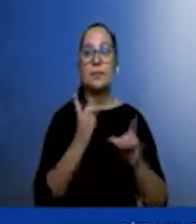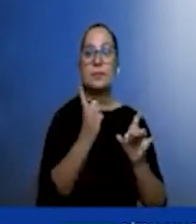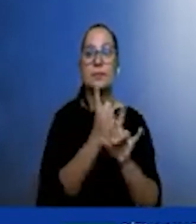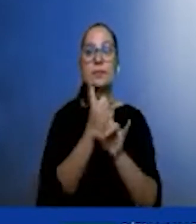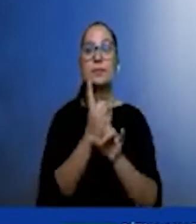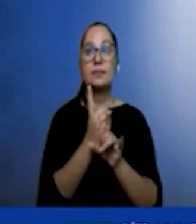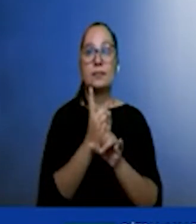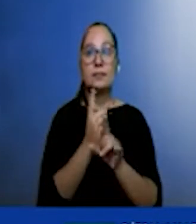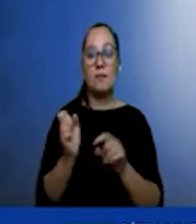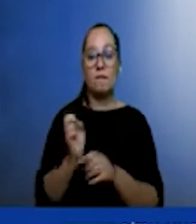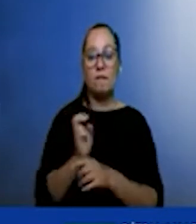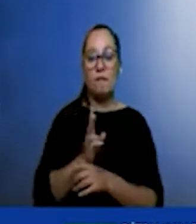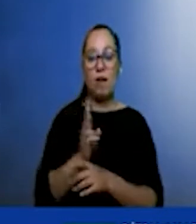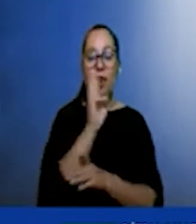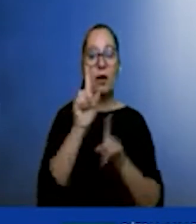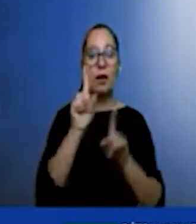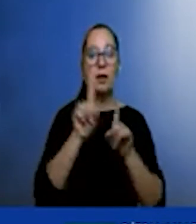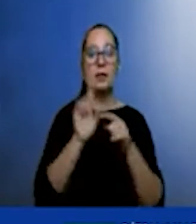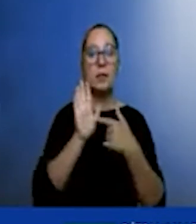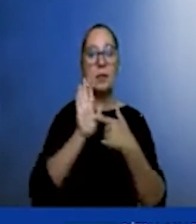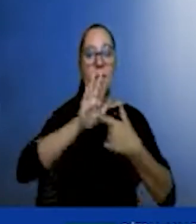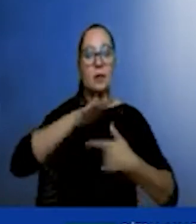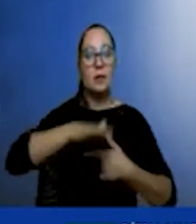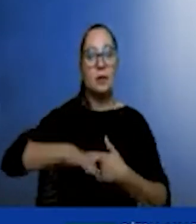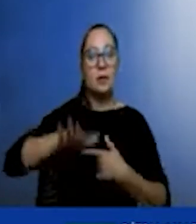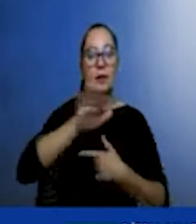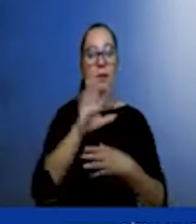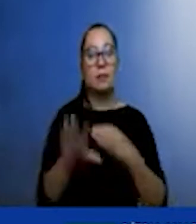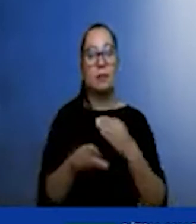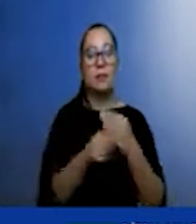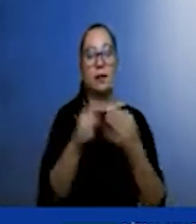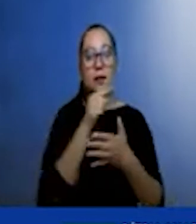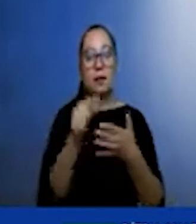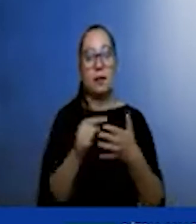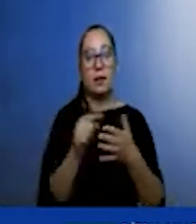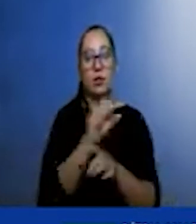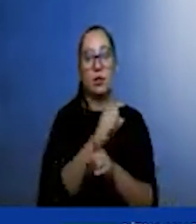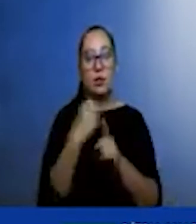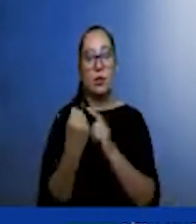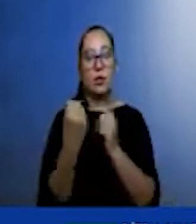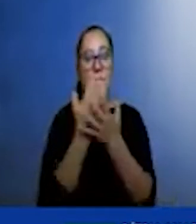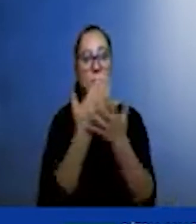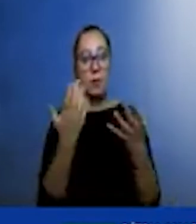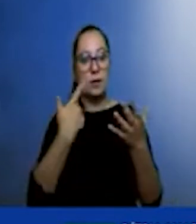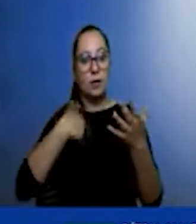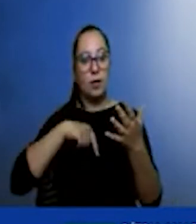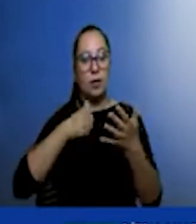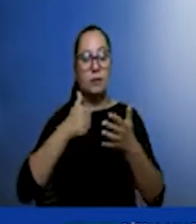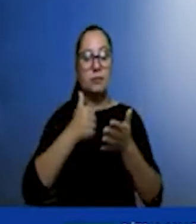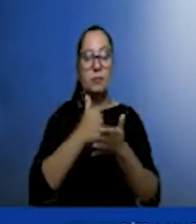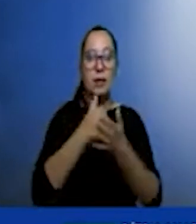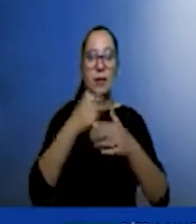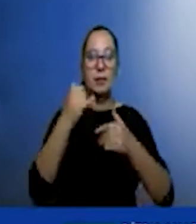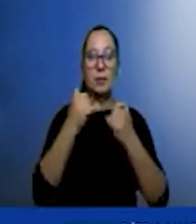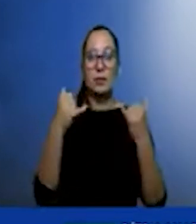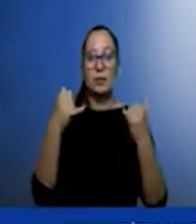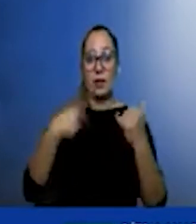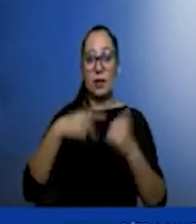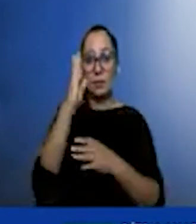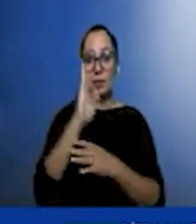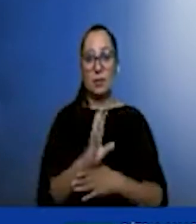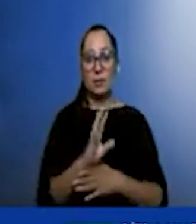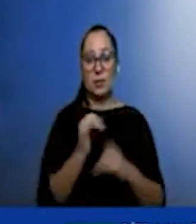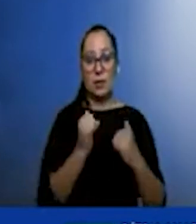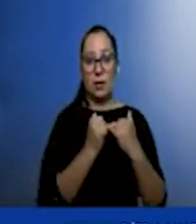valorar e trazer para o mercado os atributos socioambientais das fontes que a gente tem de energia no Brasil. Então, não só a eletricidade, que é